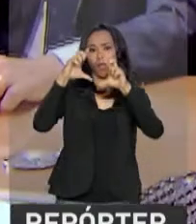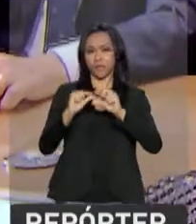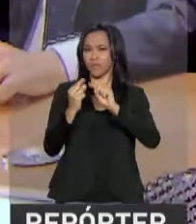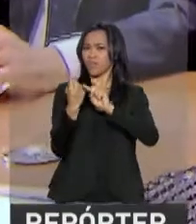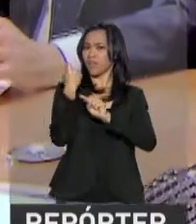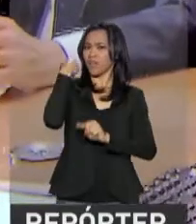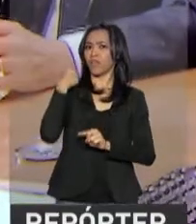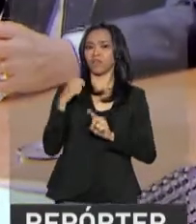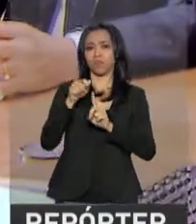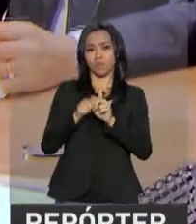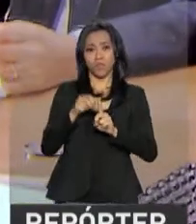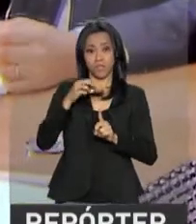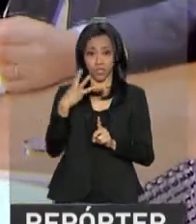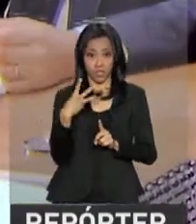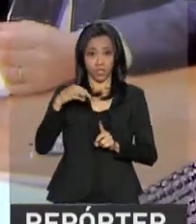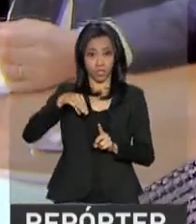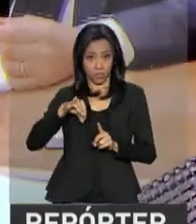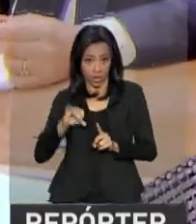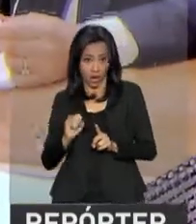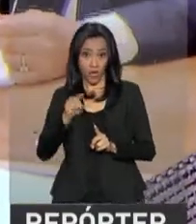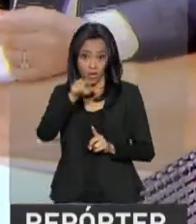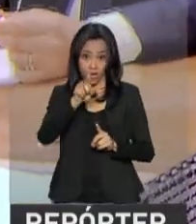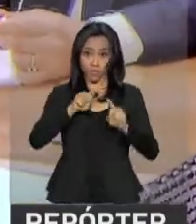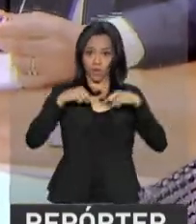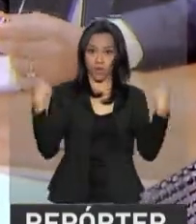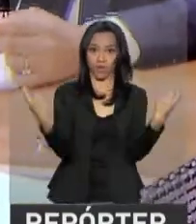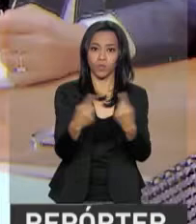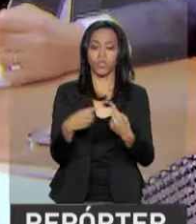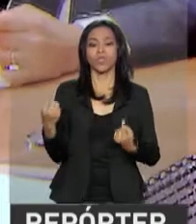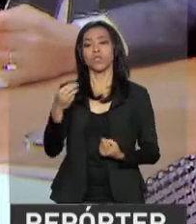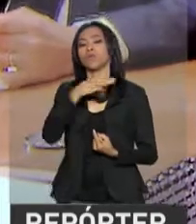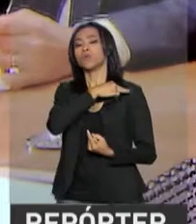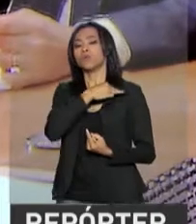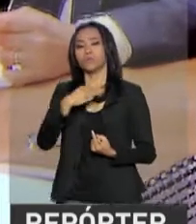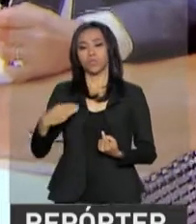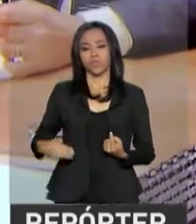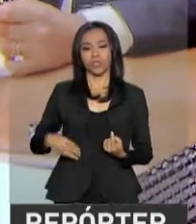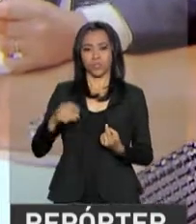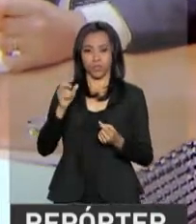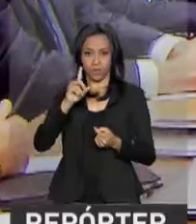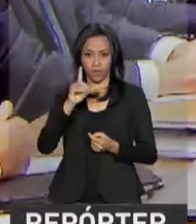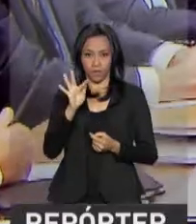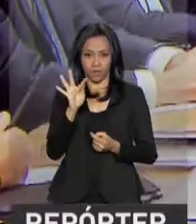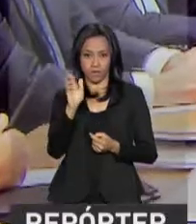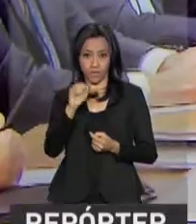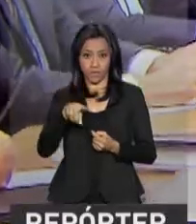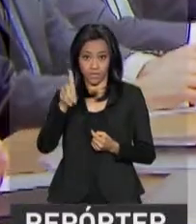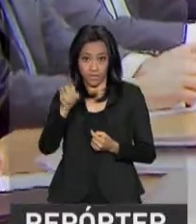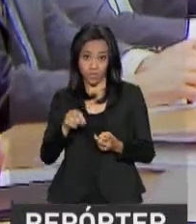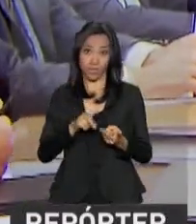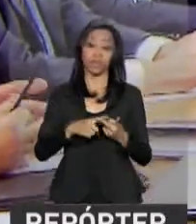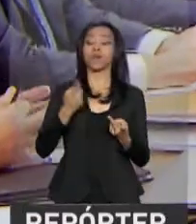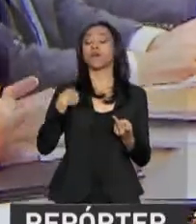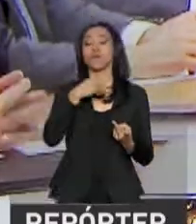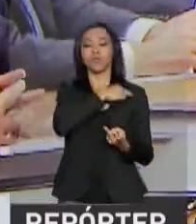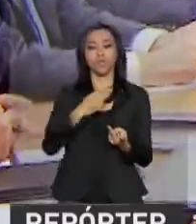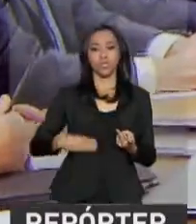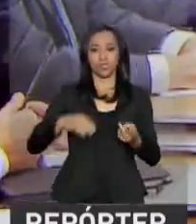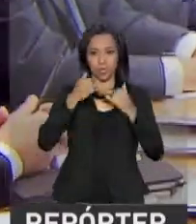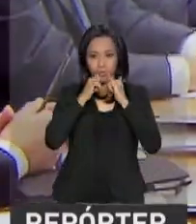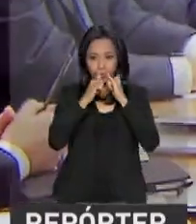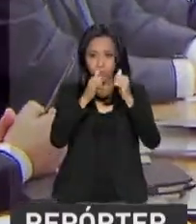se reuniram para discutir a alta do combustível os ministros da fazenda eduardo guardian e de minas e energia e moreira franco